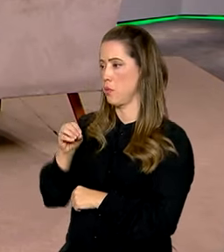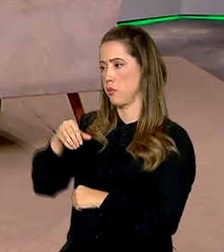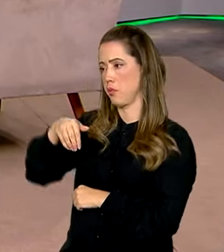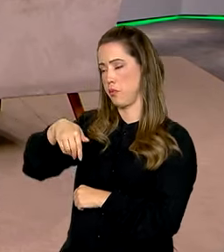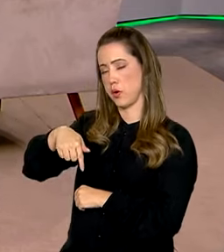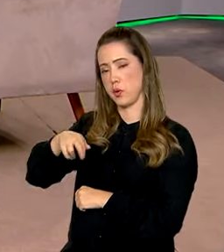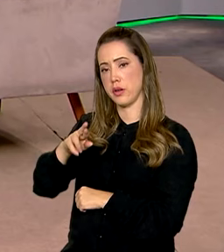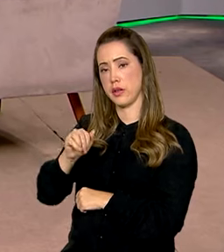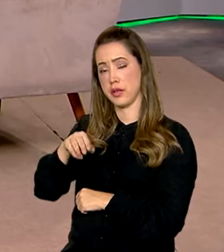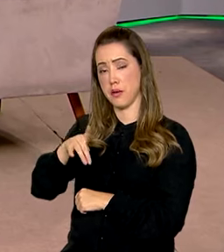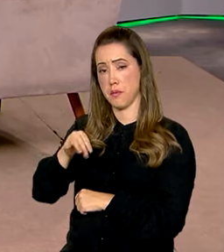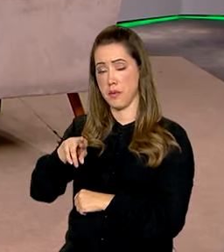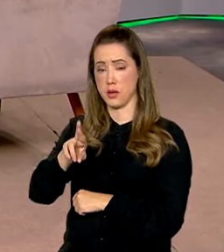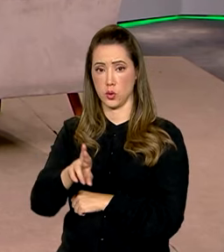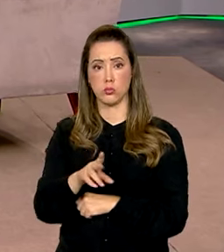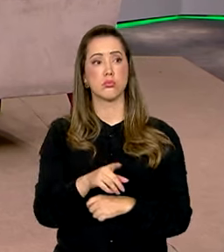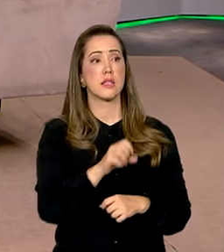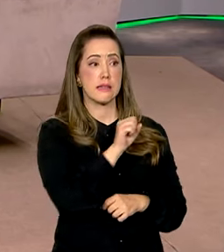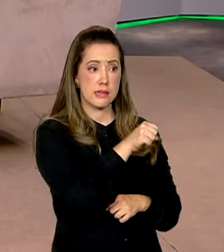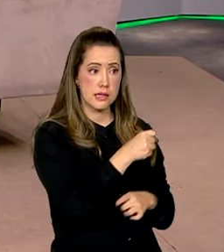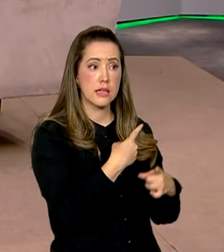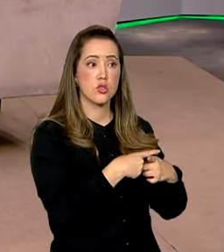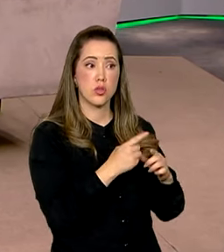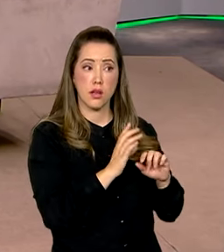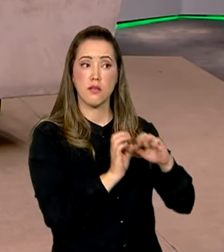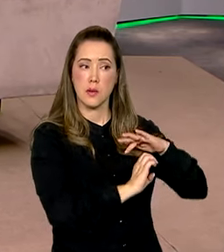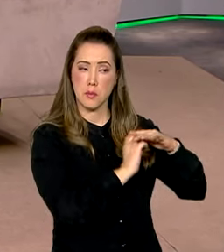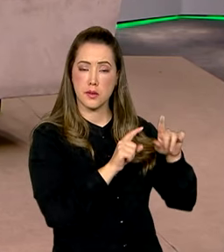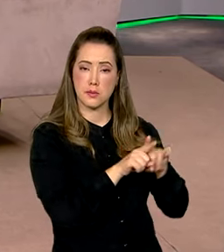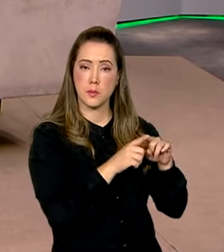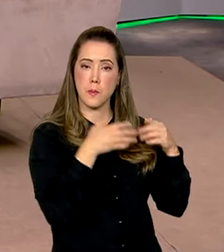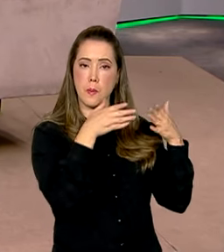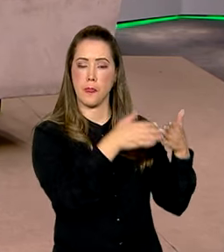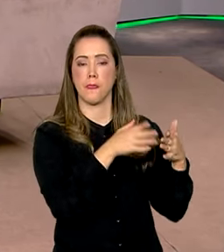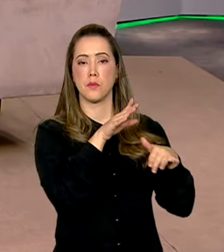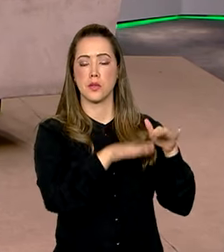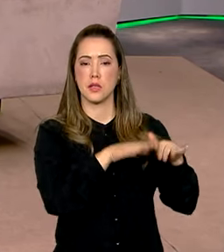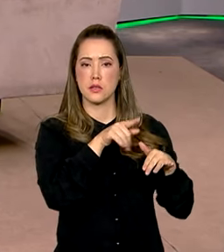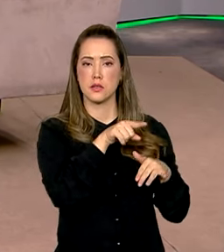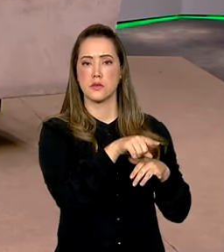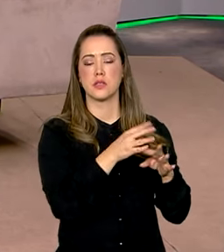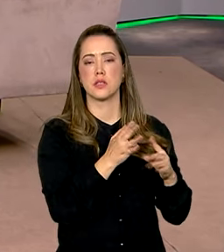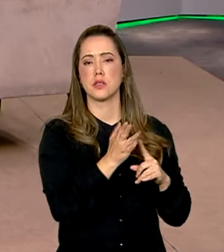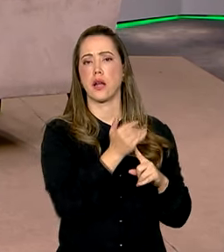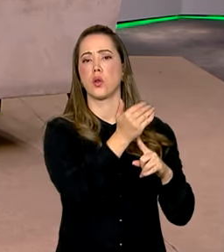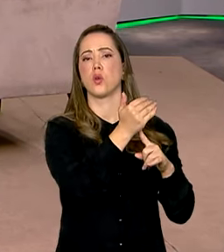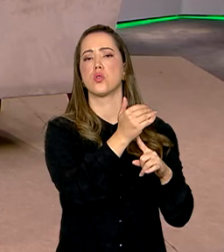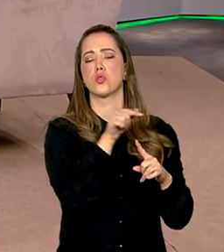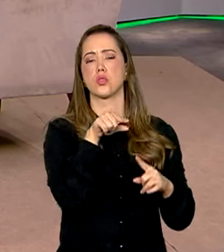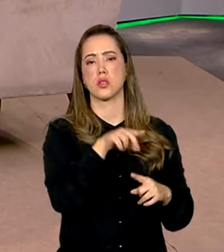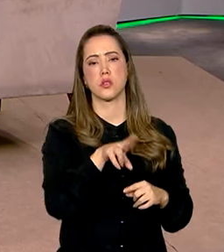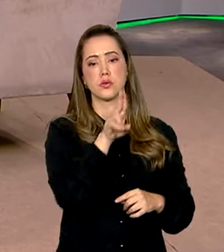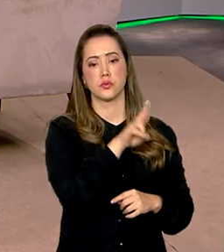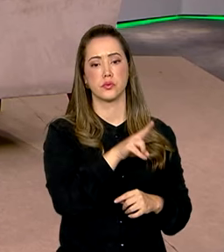de desenvolvedoras, porque geralmente esse mercado de tecnologia é um